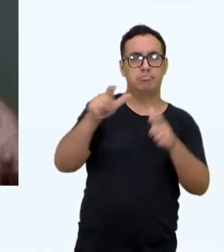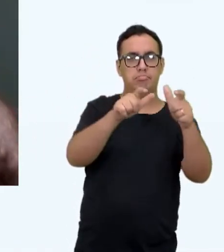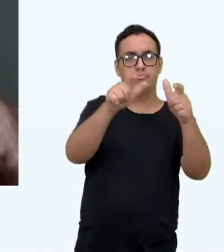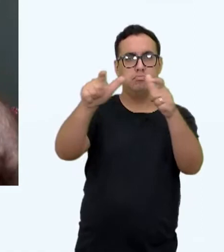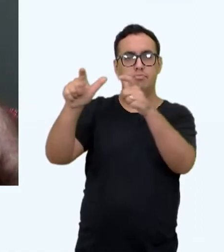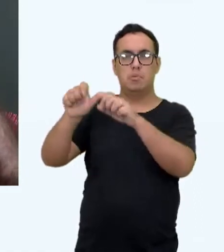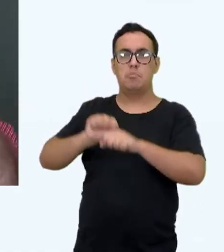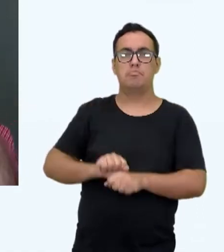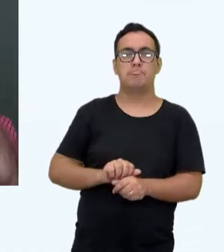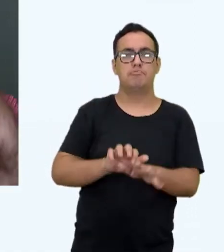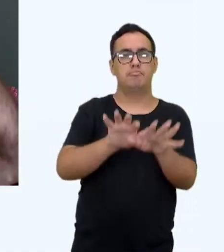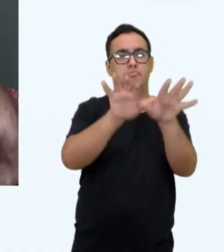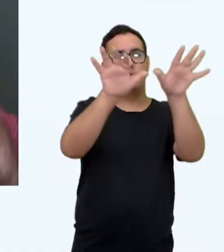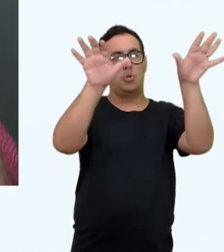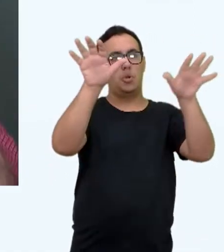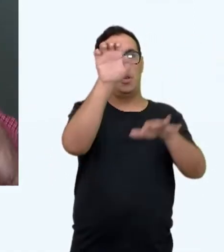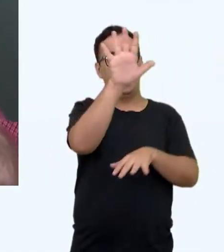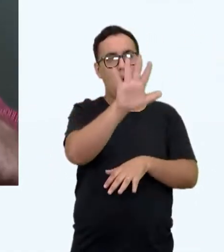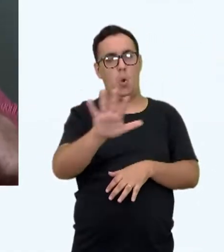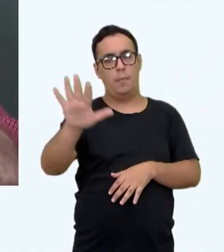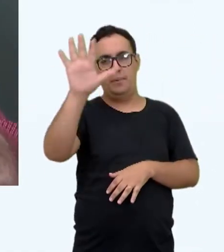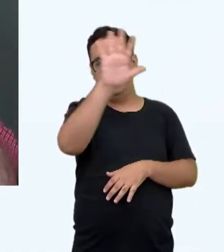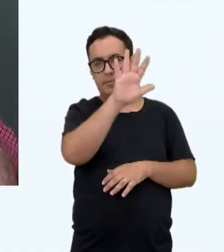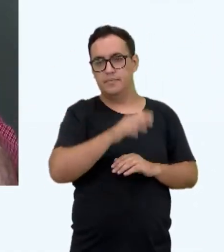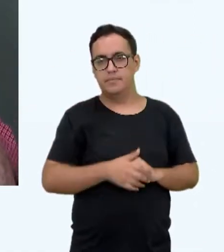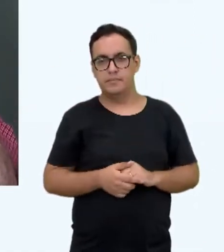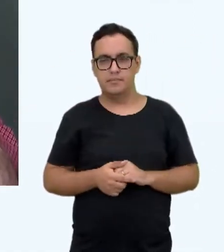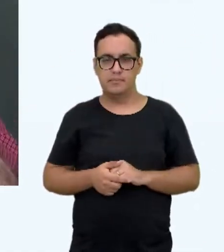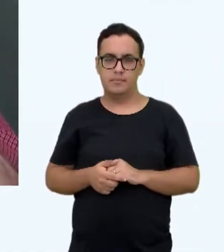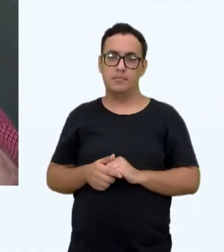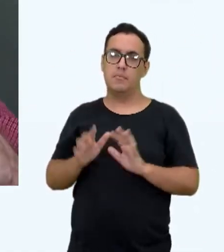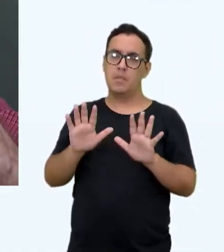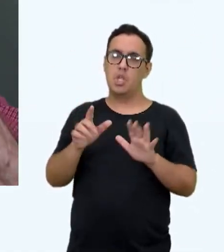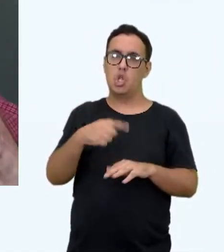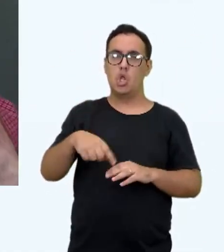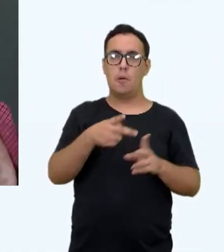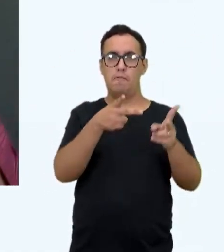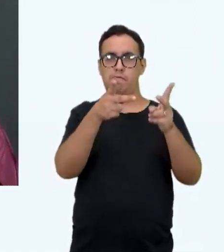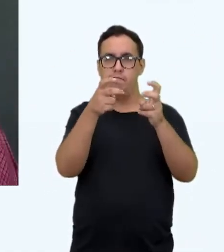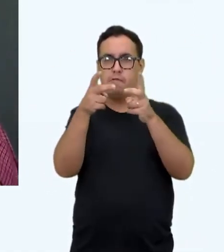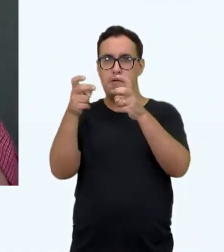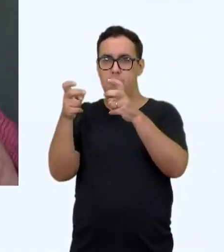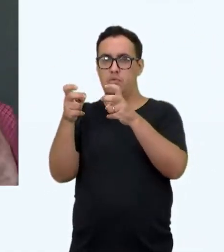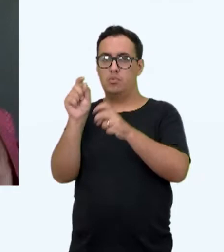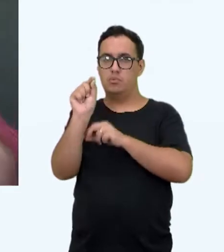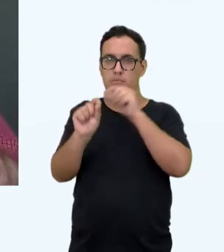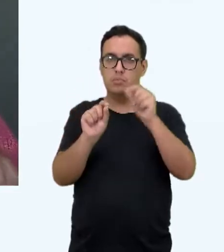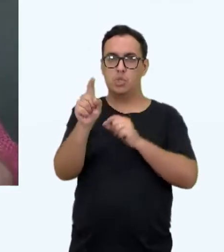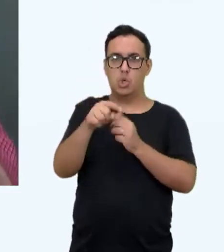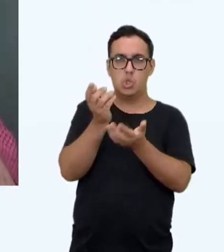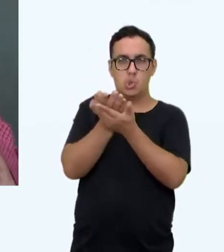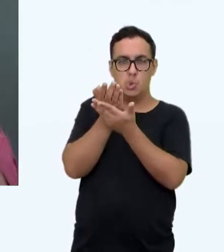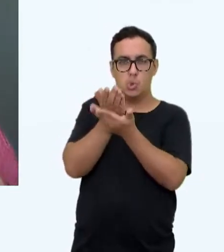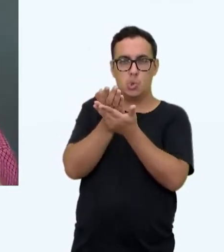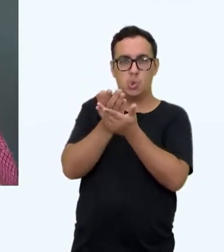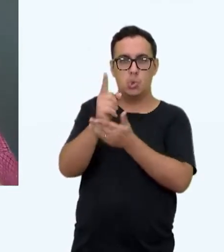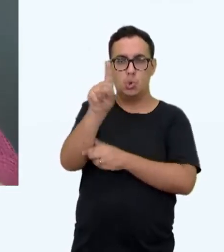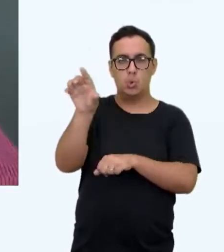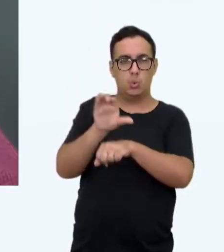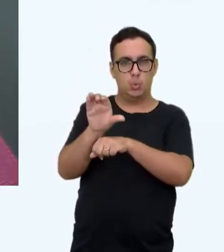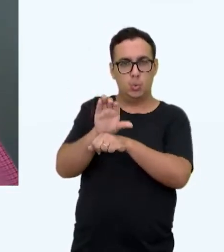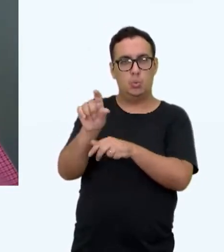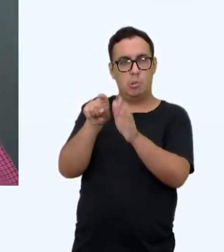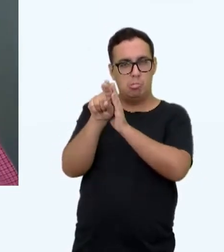espalhou por toda a Europa. A impressão que a gente tem nos estudos dos cursos, na